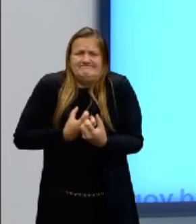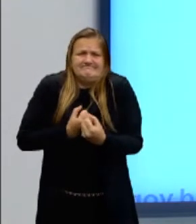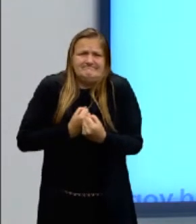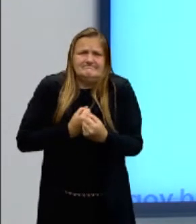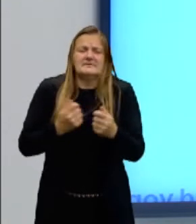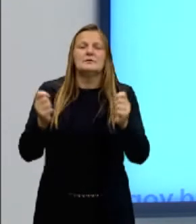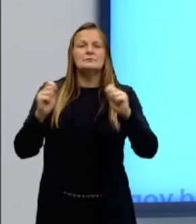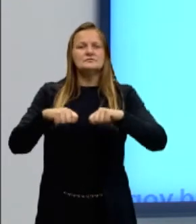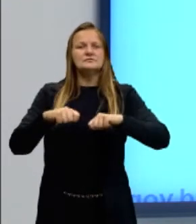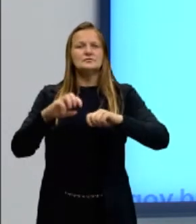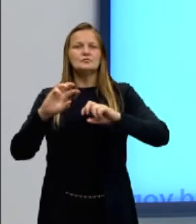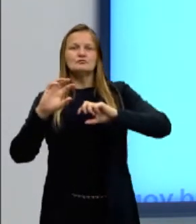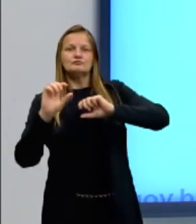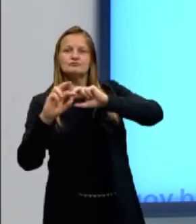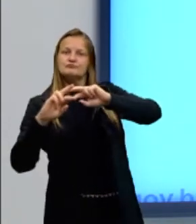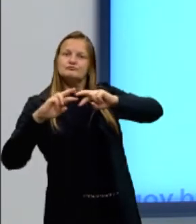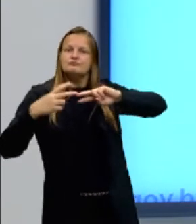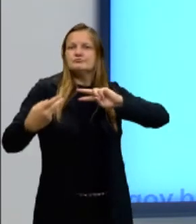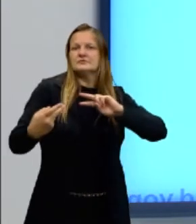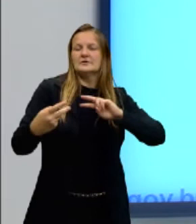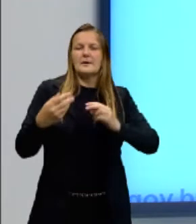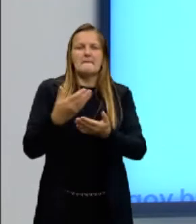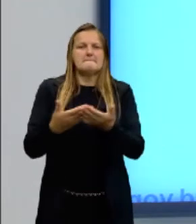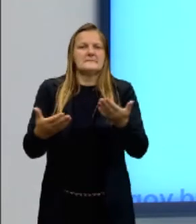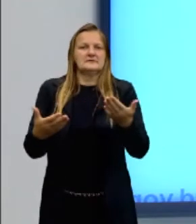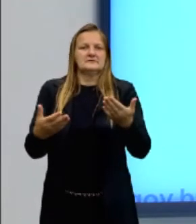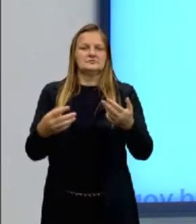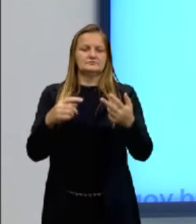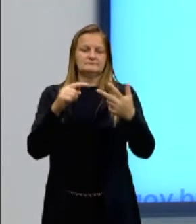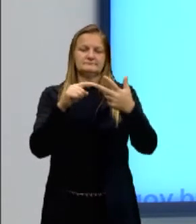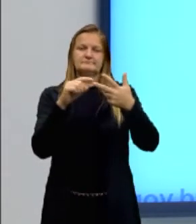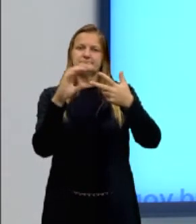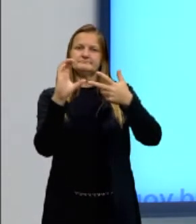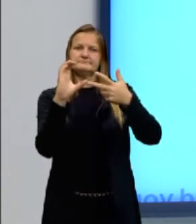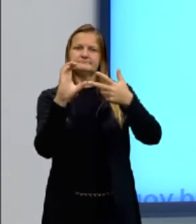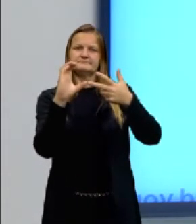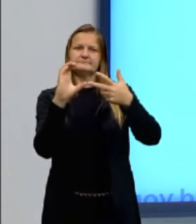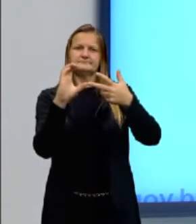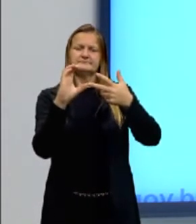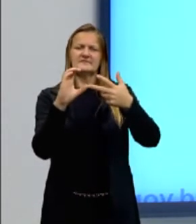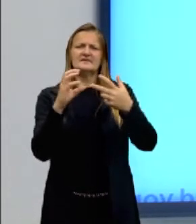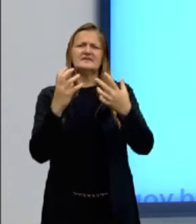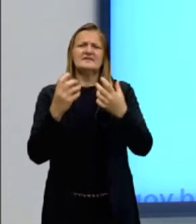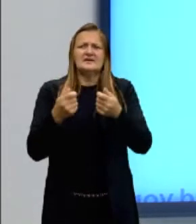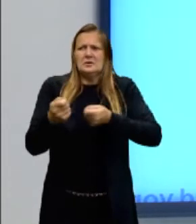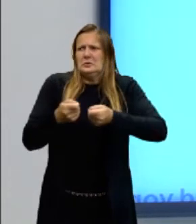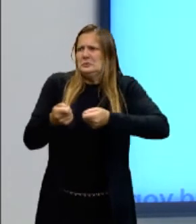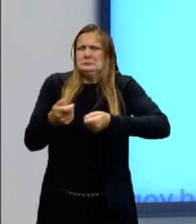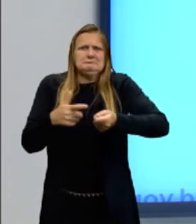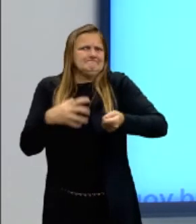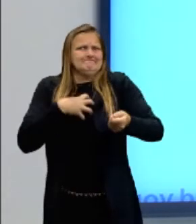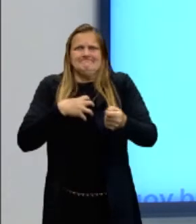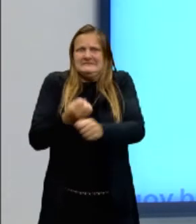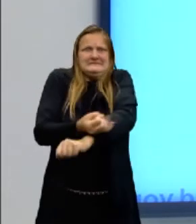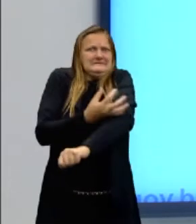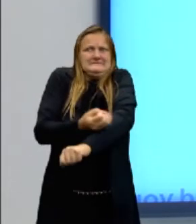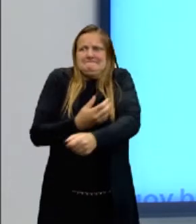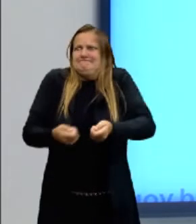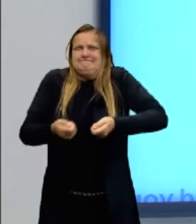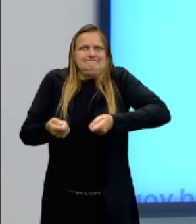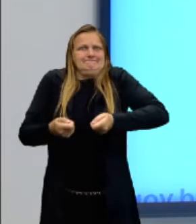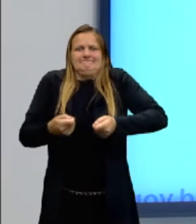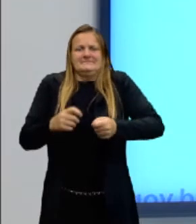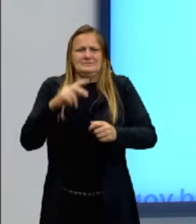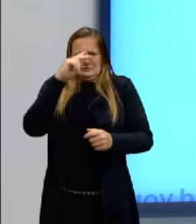de reação diante da perda letras e o descontrole das emoções provocadas